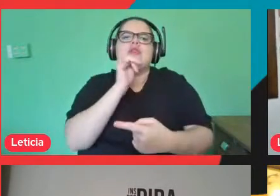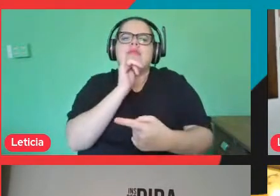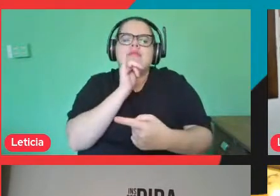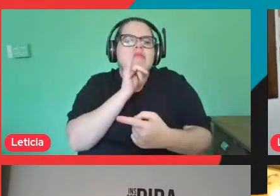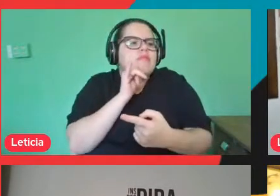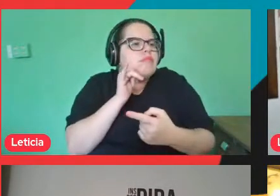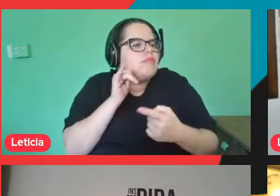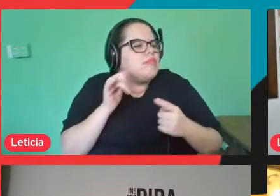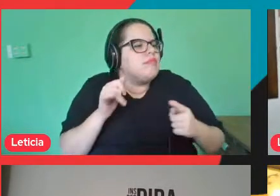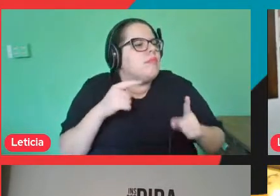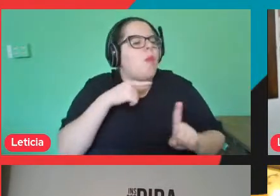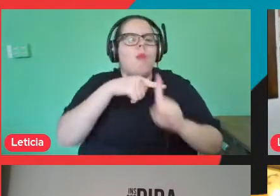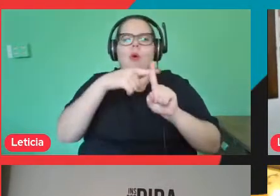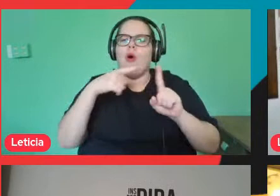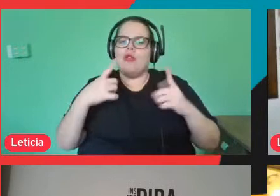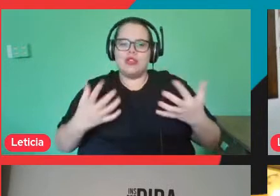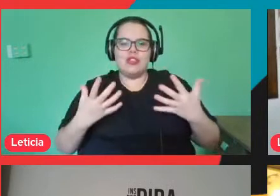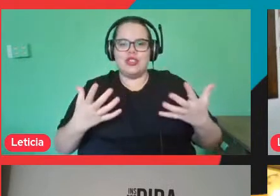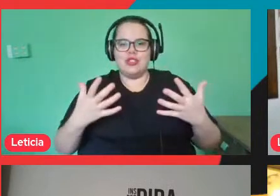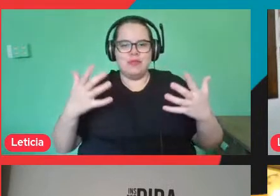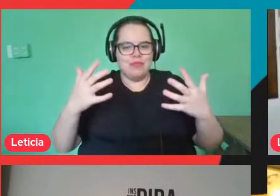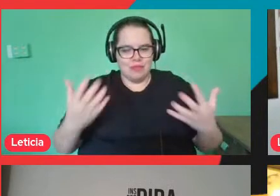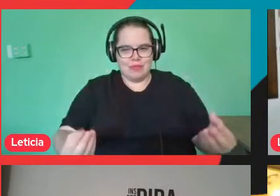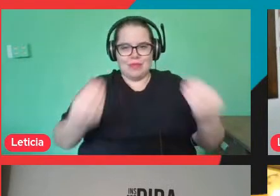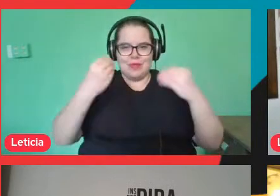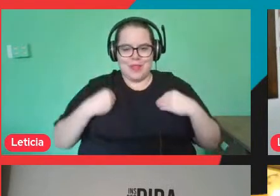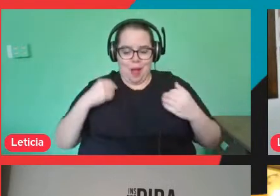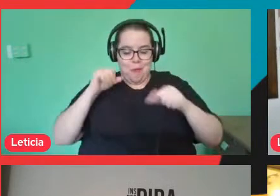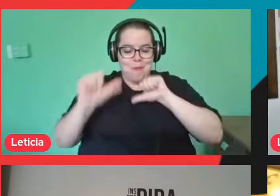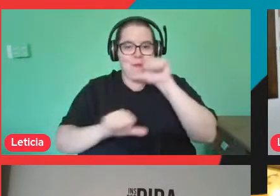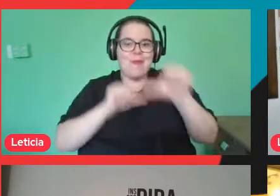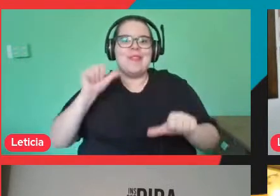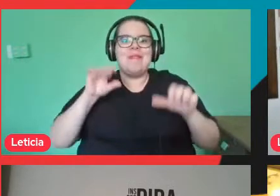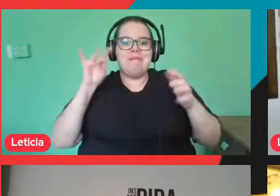isto e como isso nos muda.